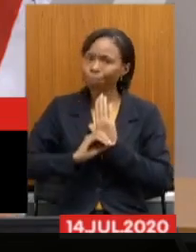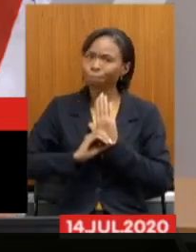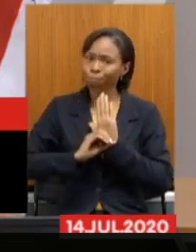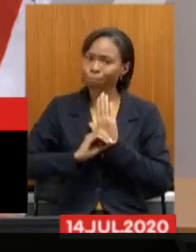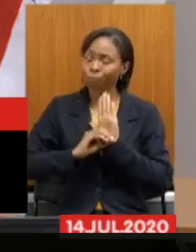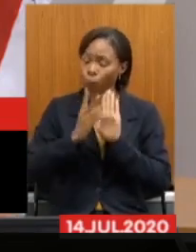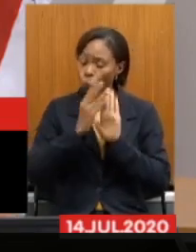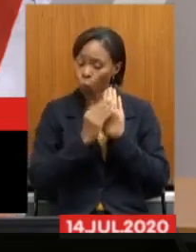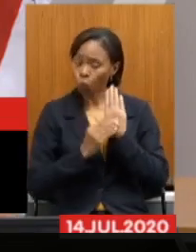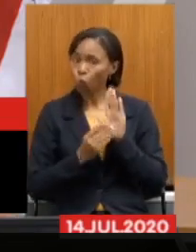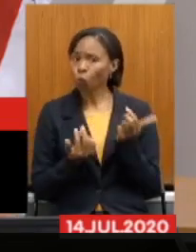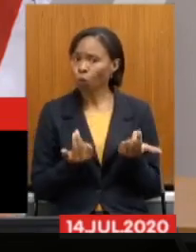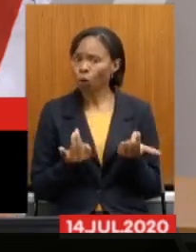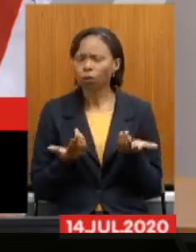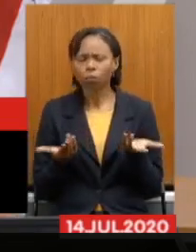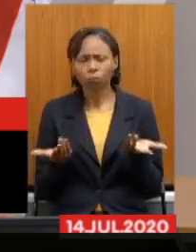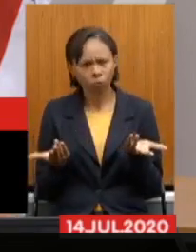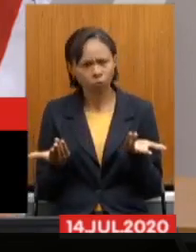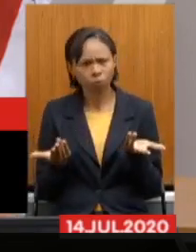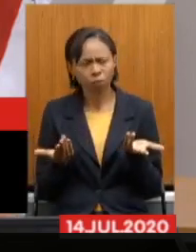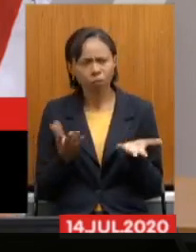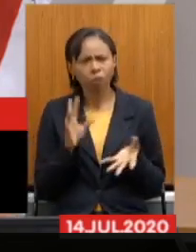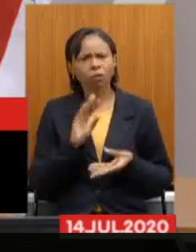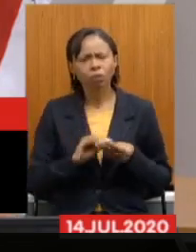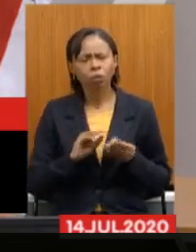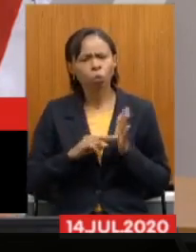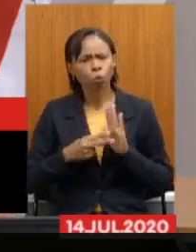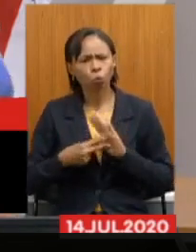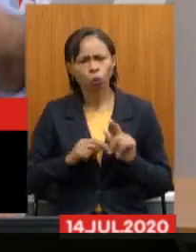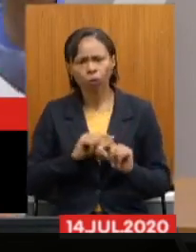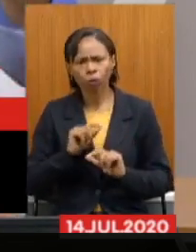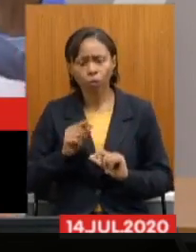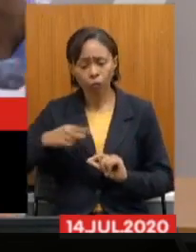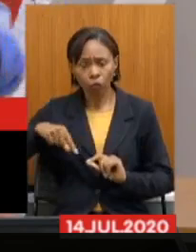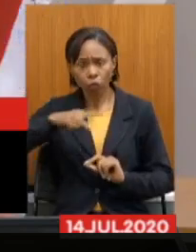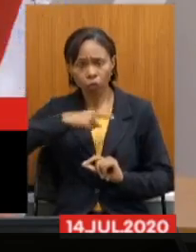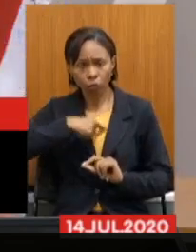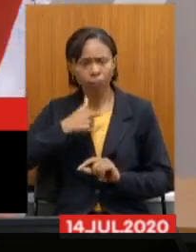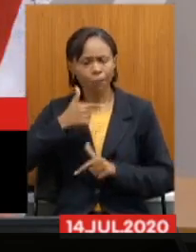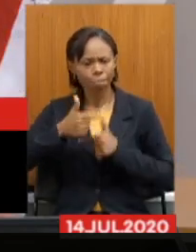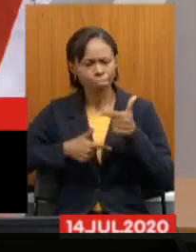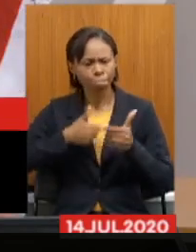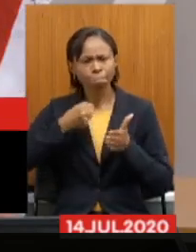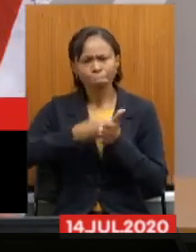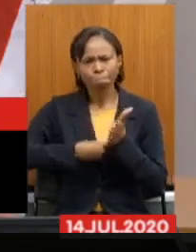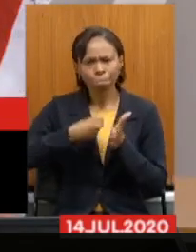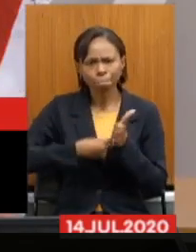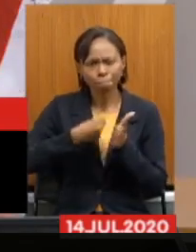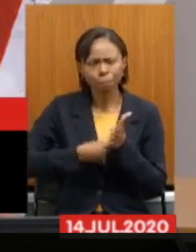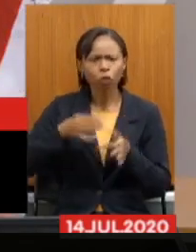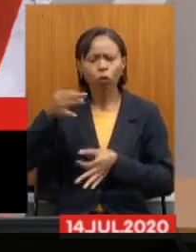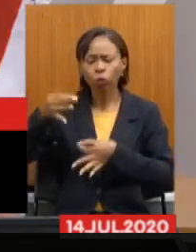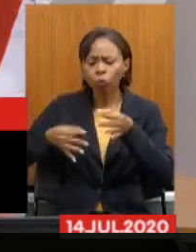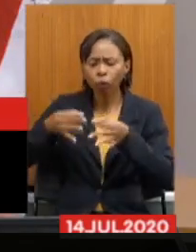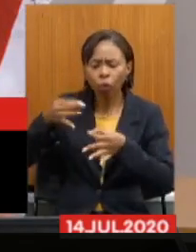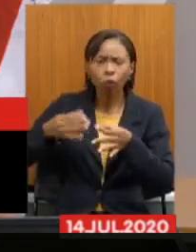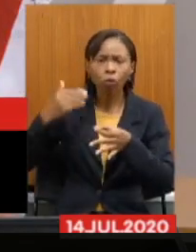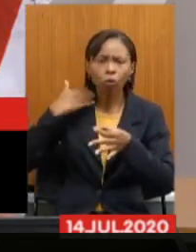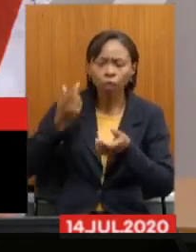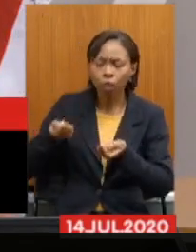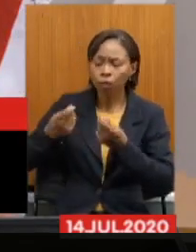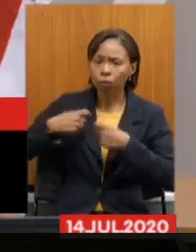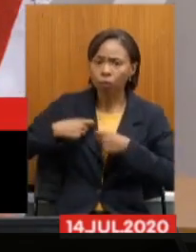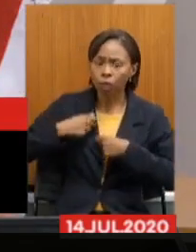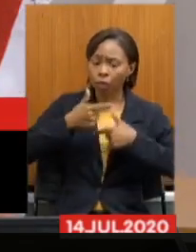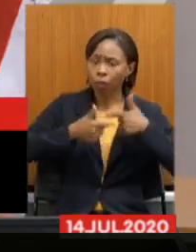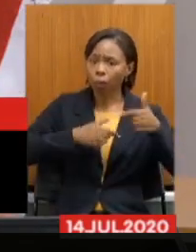teor. Ou seja, a nossa luta durante a pandemia se deu com o tribunal para que nos desse condições de trabalho,